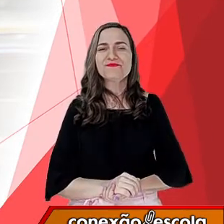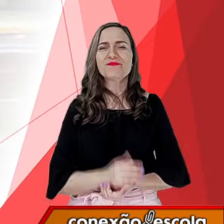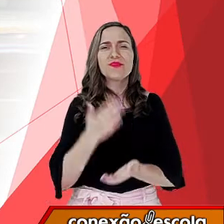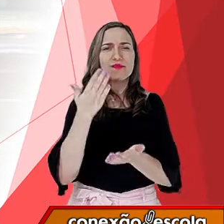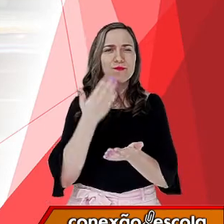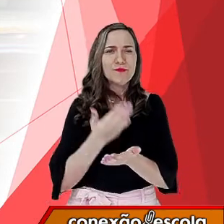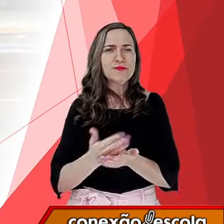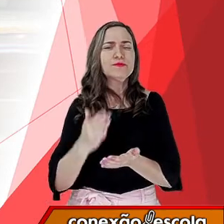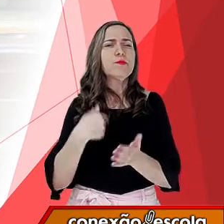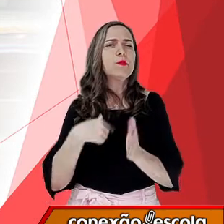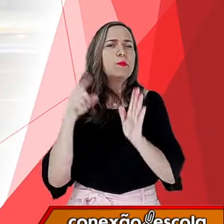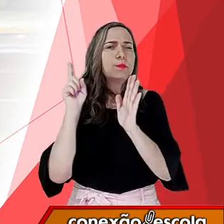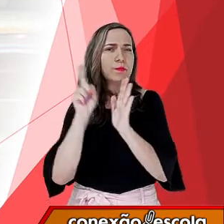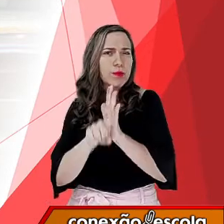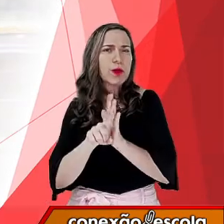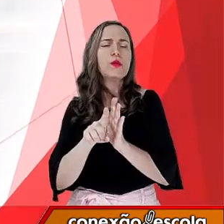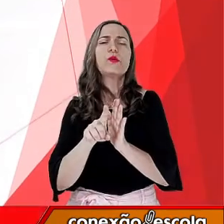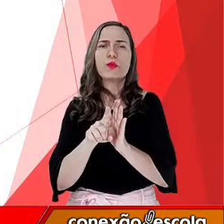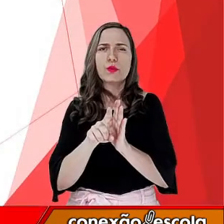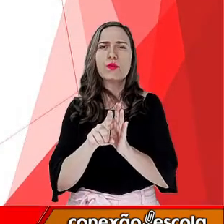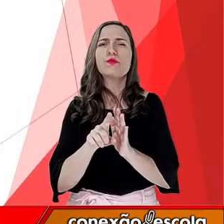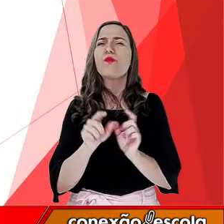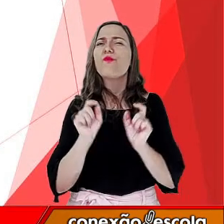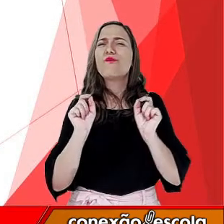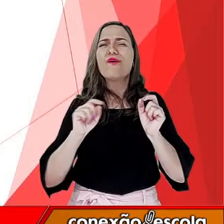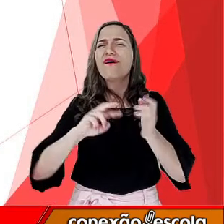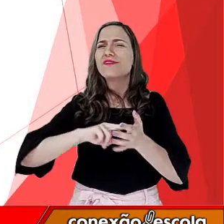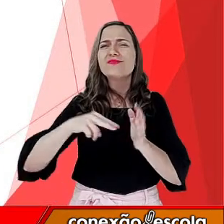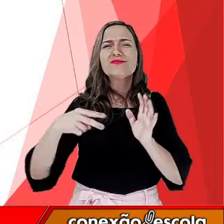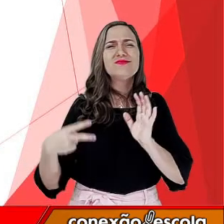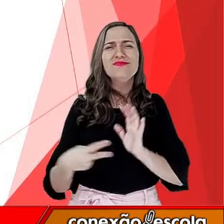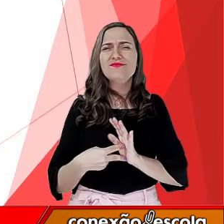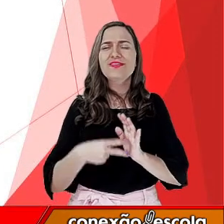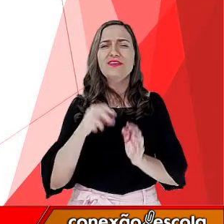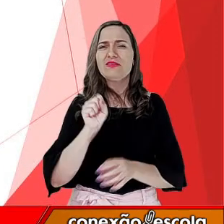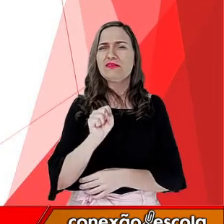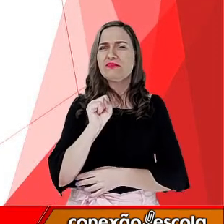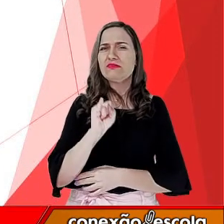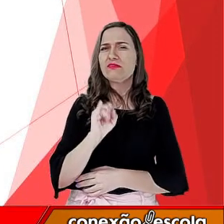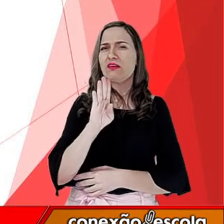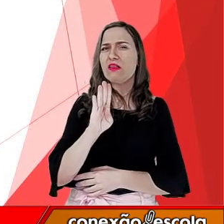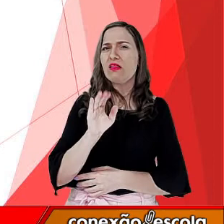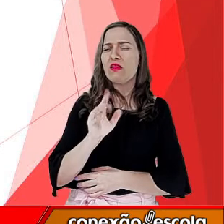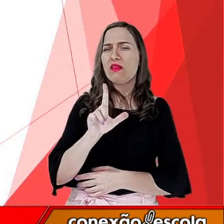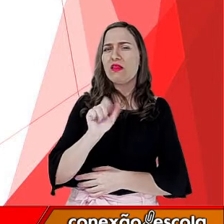iniciar, pergunto a vocês: o que é sílaba?